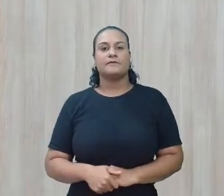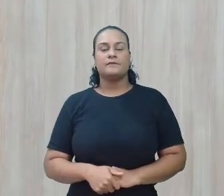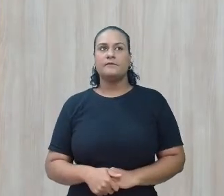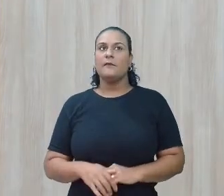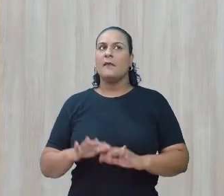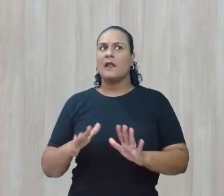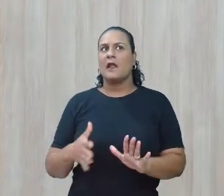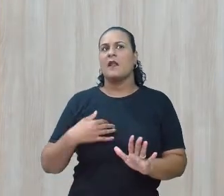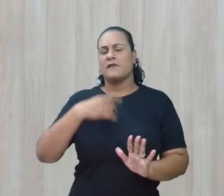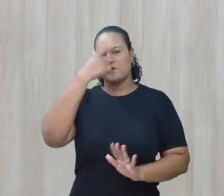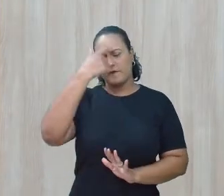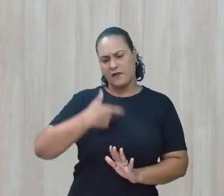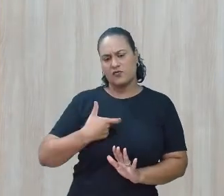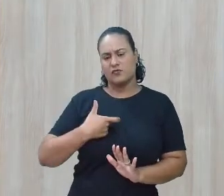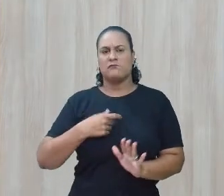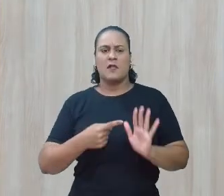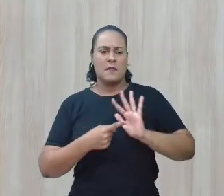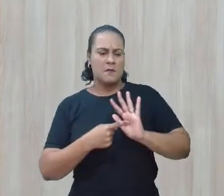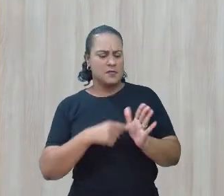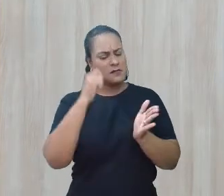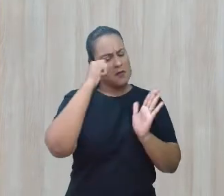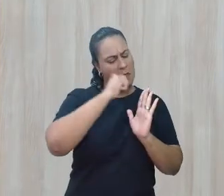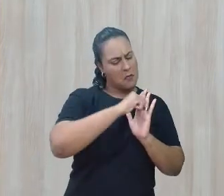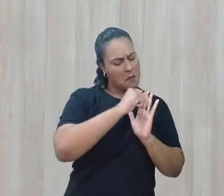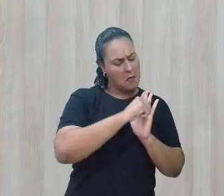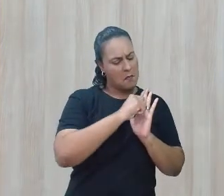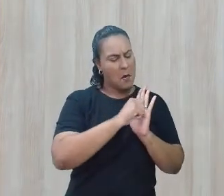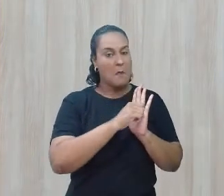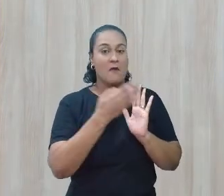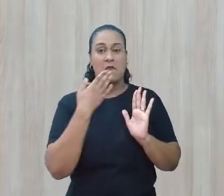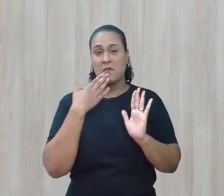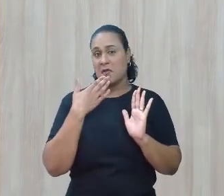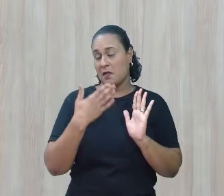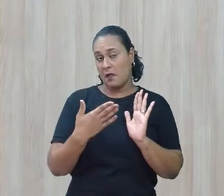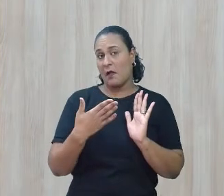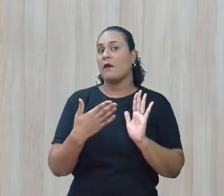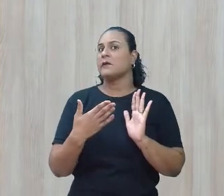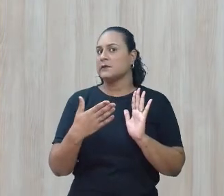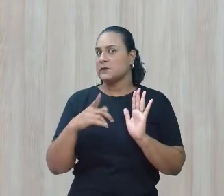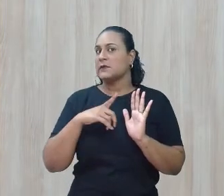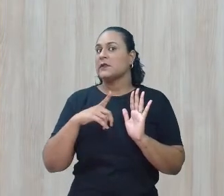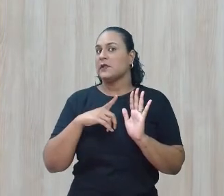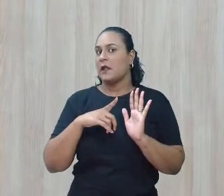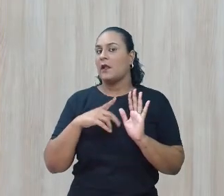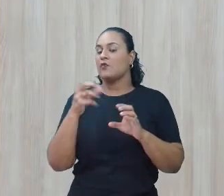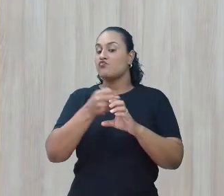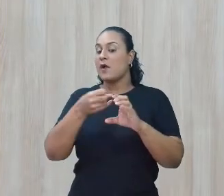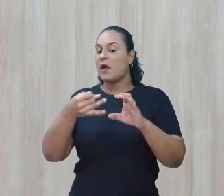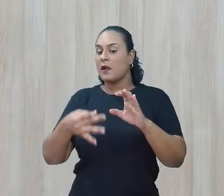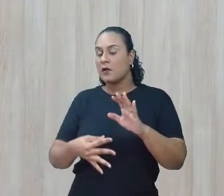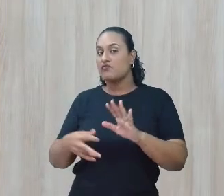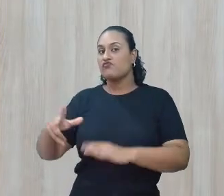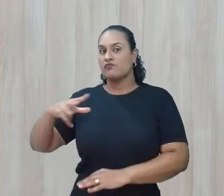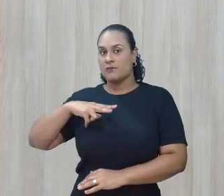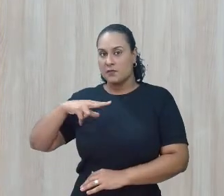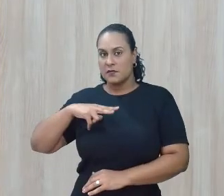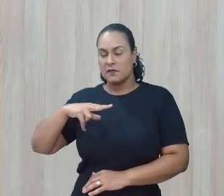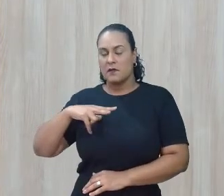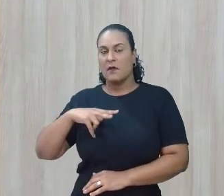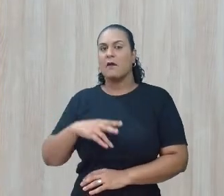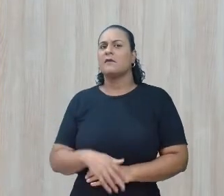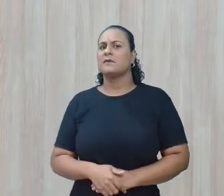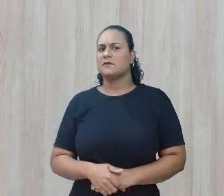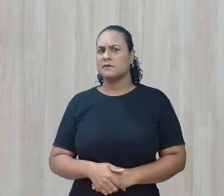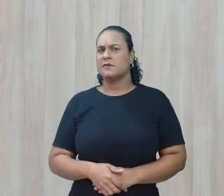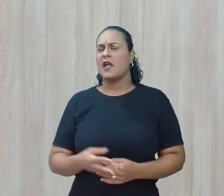vai falar de si, ou vai solicitar algo para si, ou pedir algo para... Mas tem esse caráter personalístico. Porque a gente vai ver que